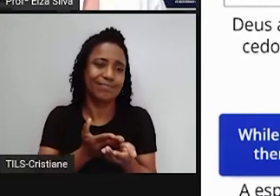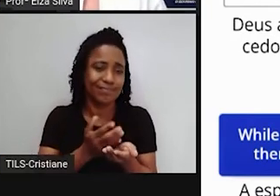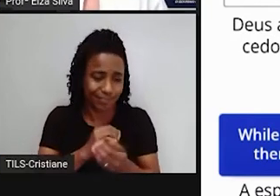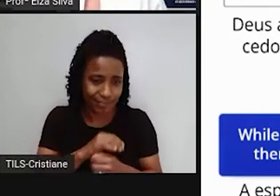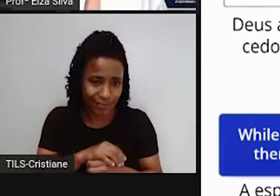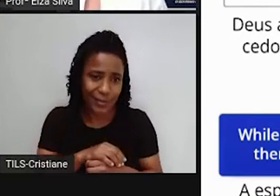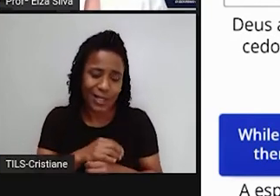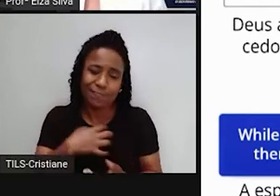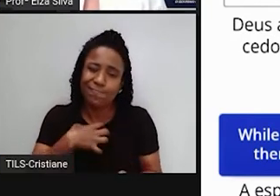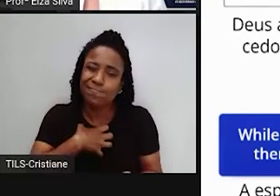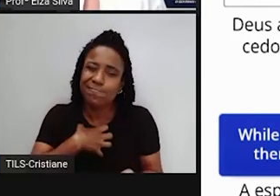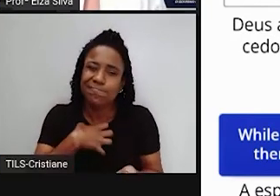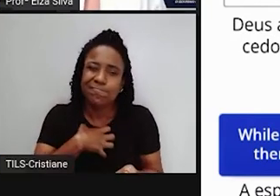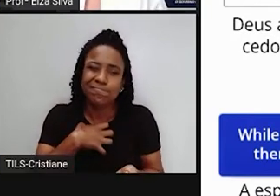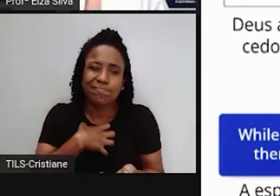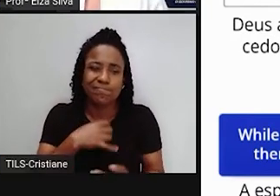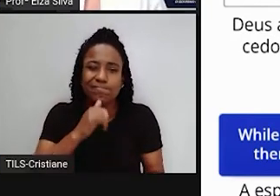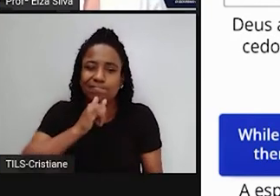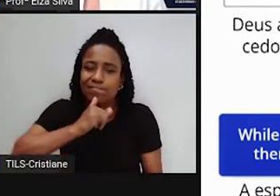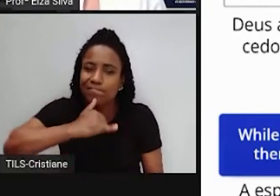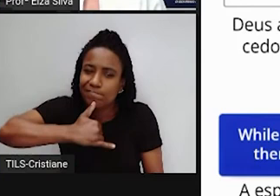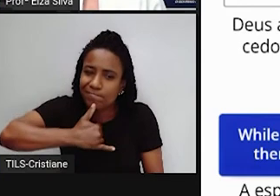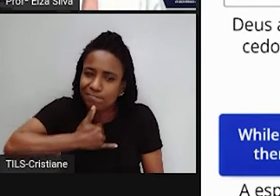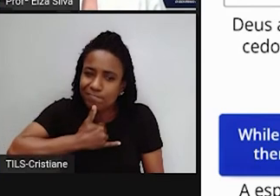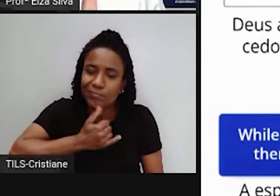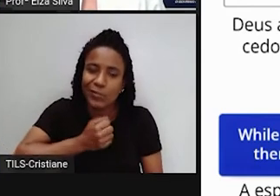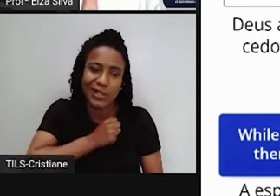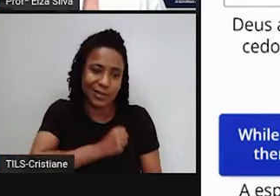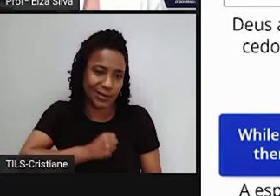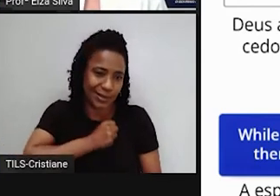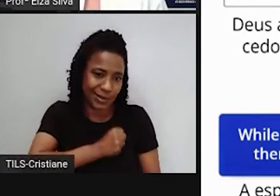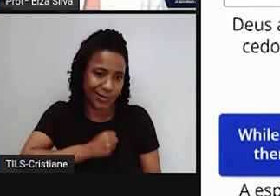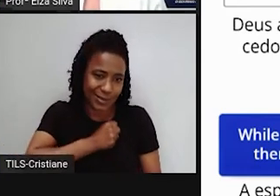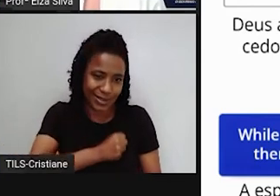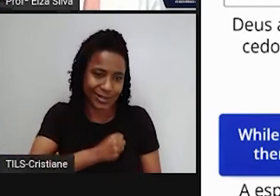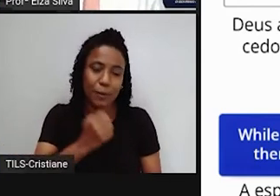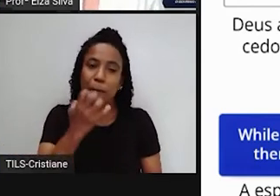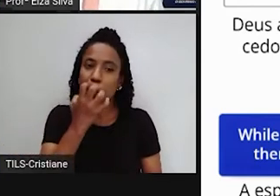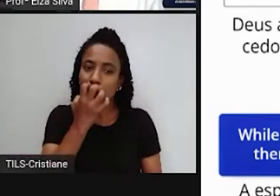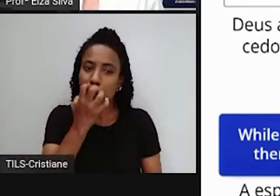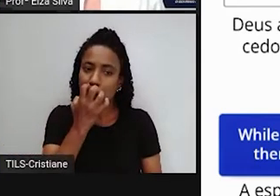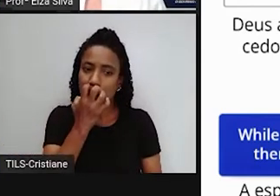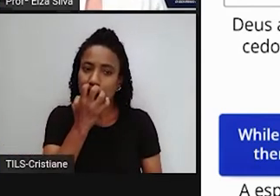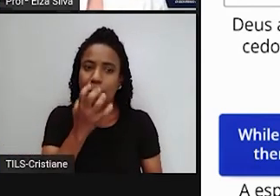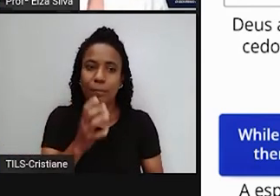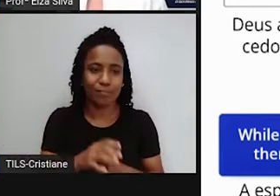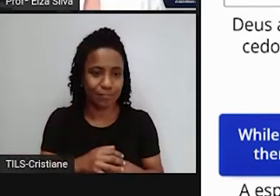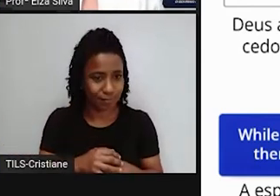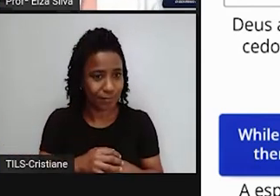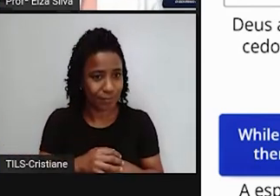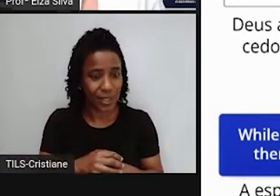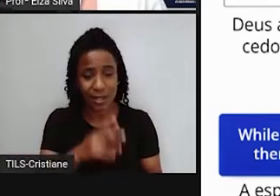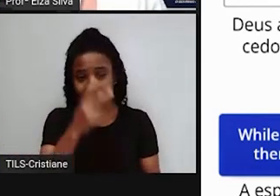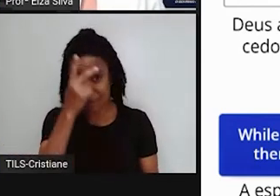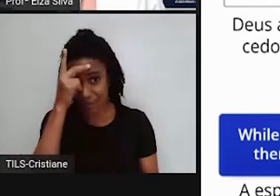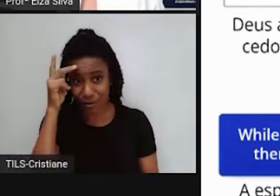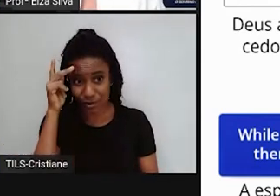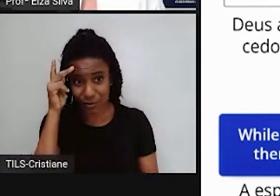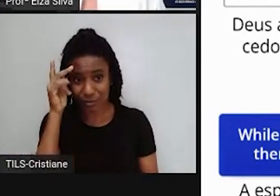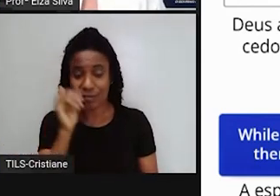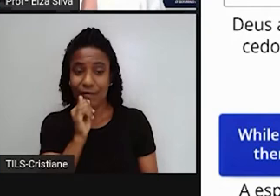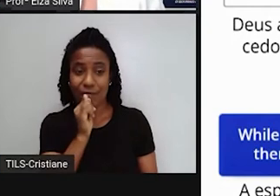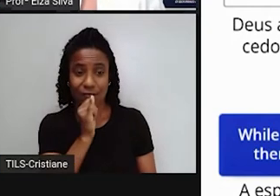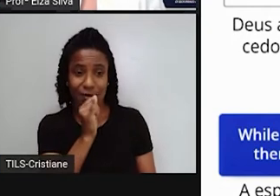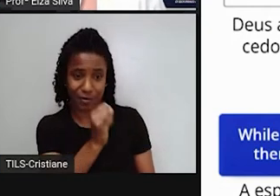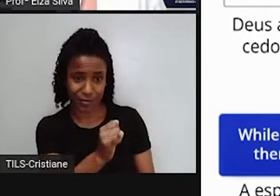ela sentiu muito, muito a falta do cachorrinho. Aí teve alguém que disse, há males que vêm para bem. O que, que essa pessoa